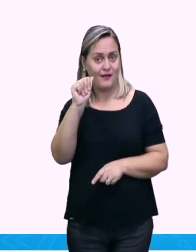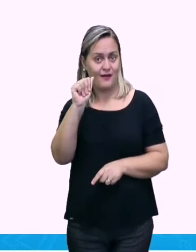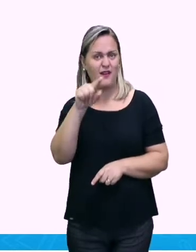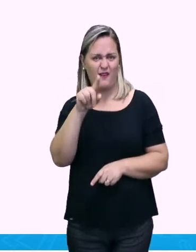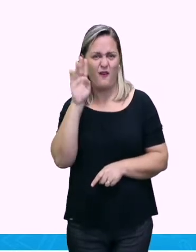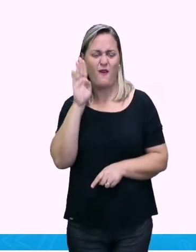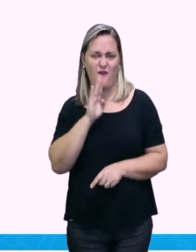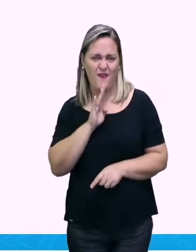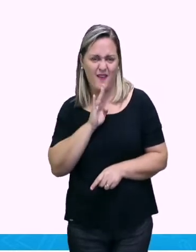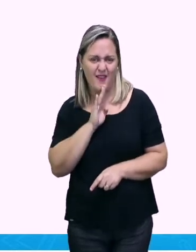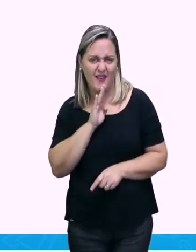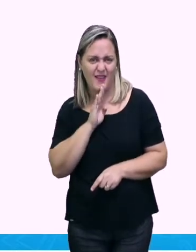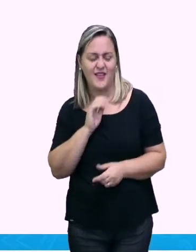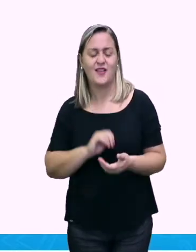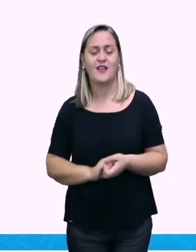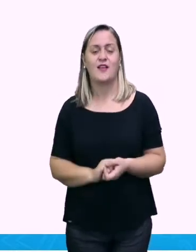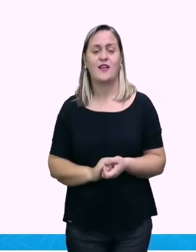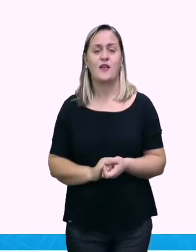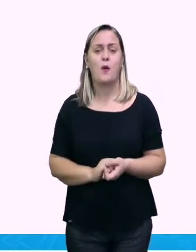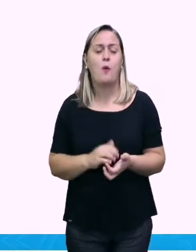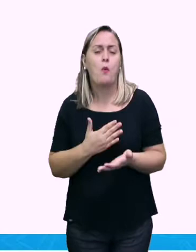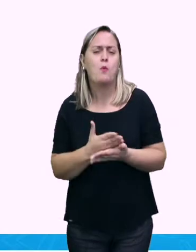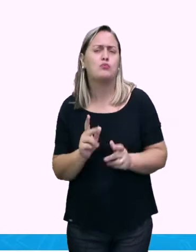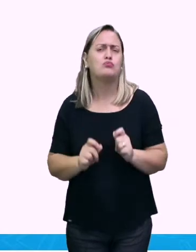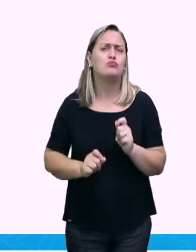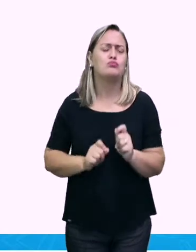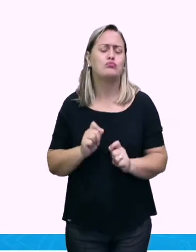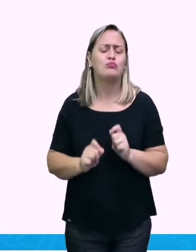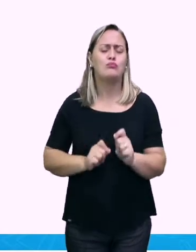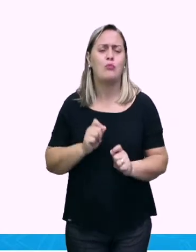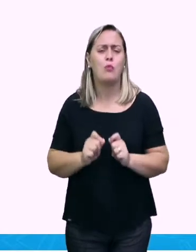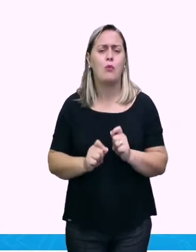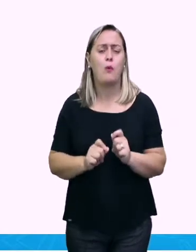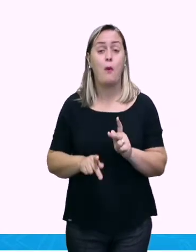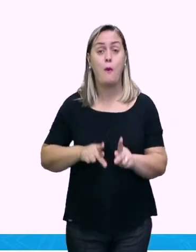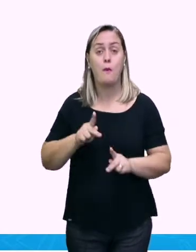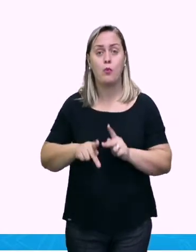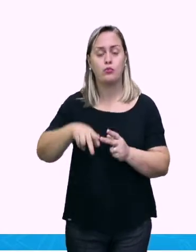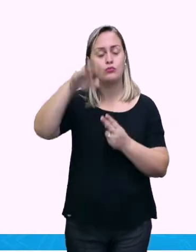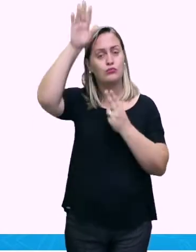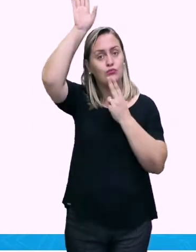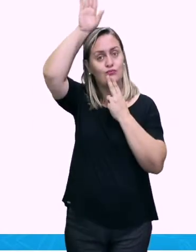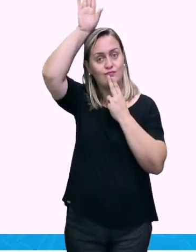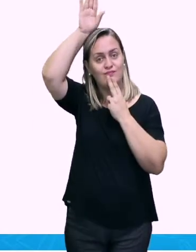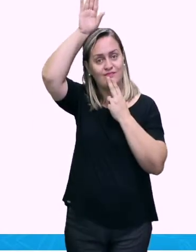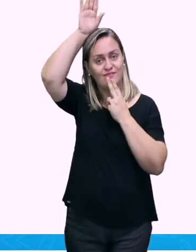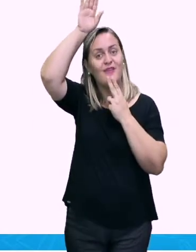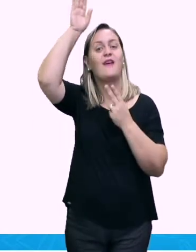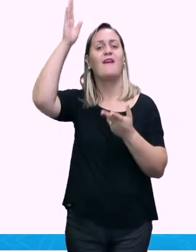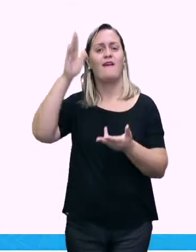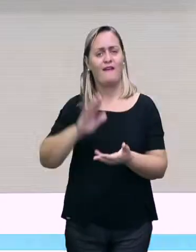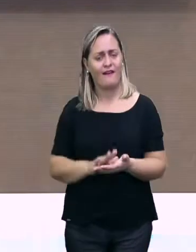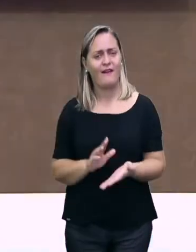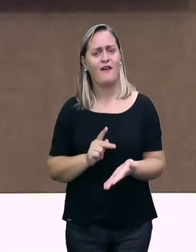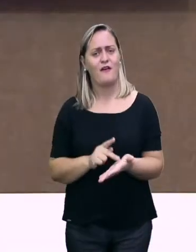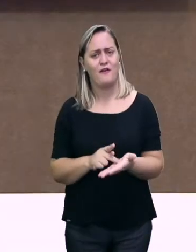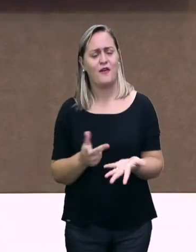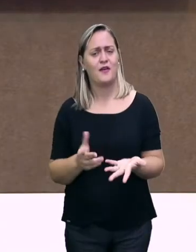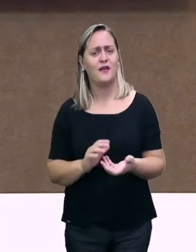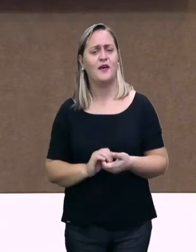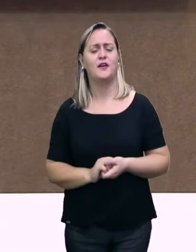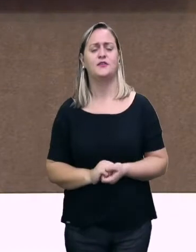ela é descendente dos índios nativos. Bacana demais. E olha só que legal. Hoje a gente